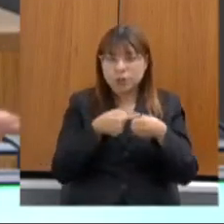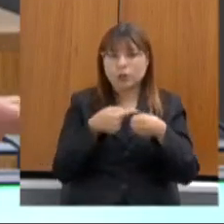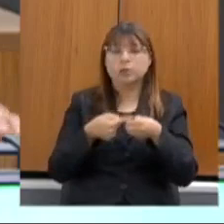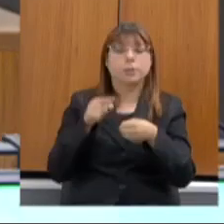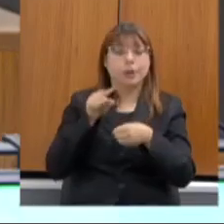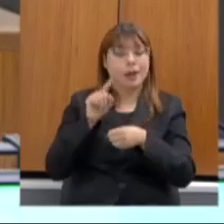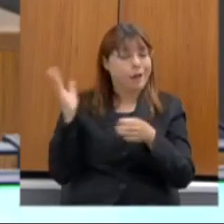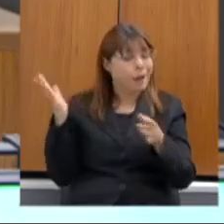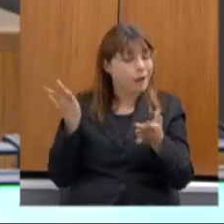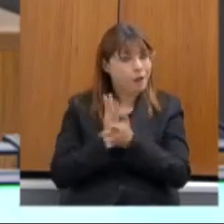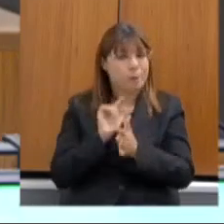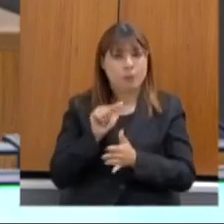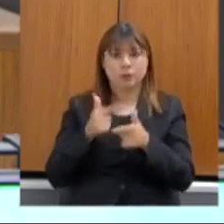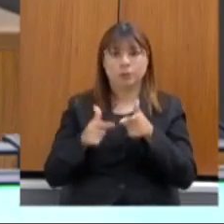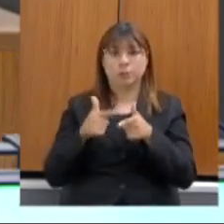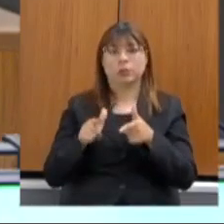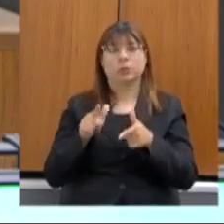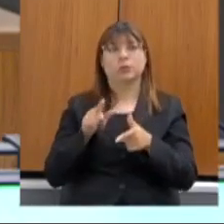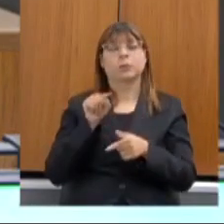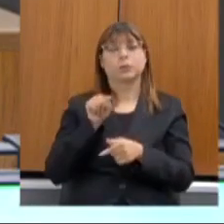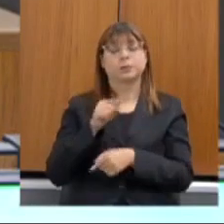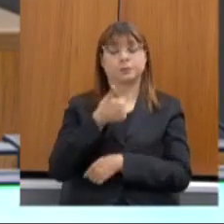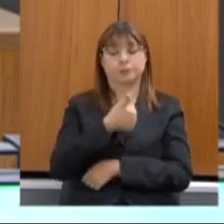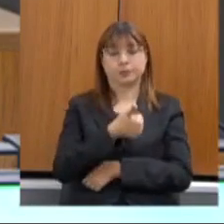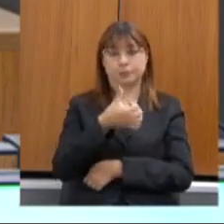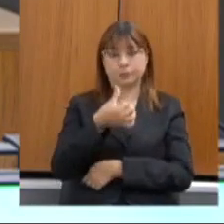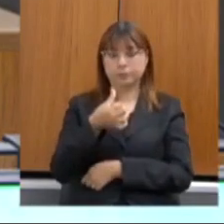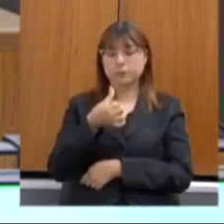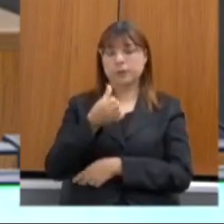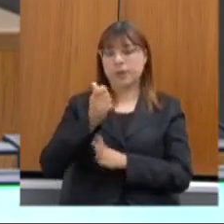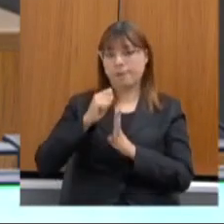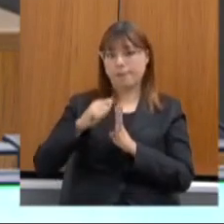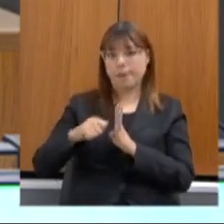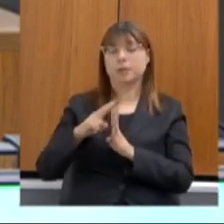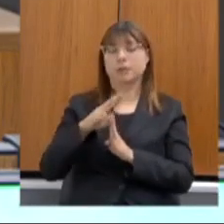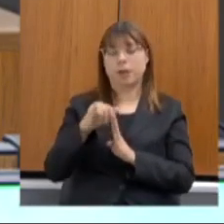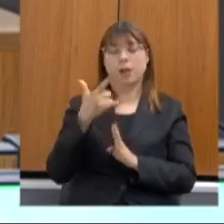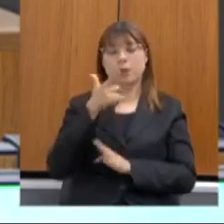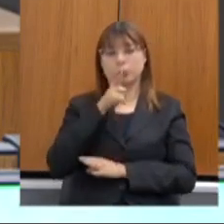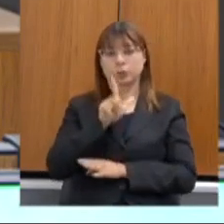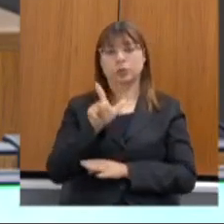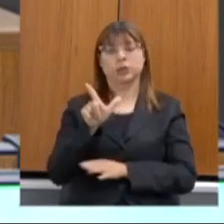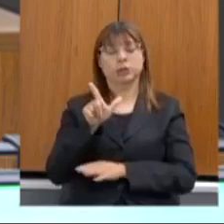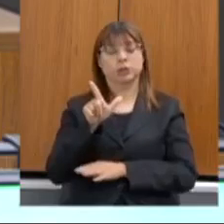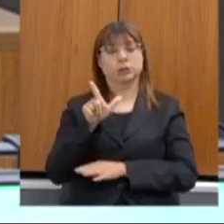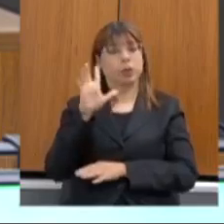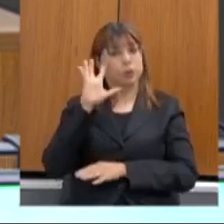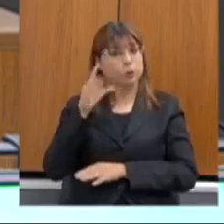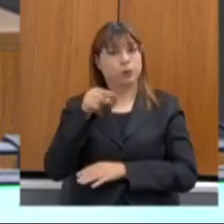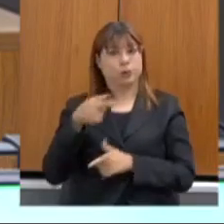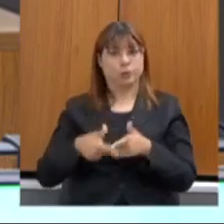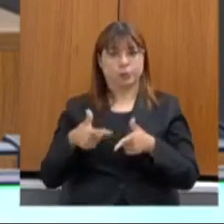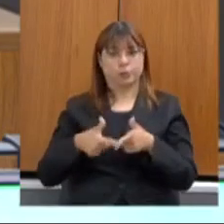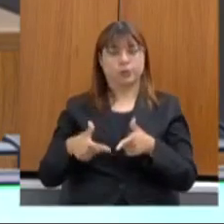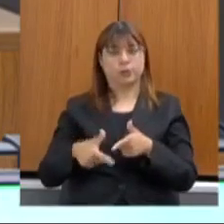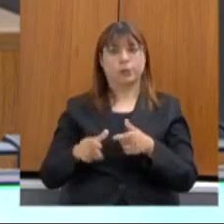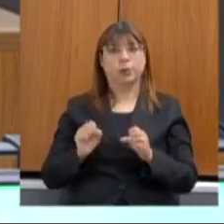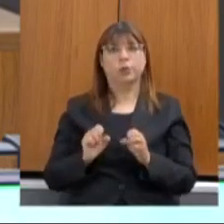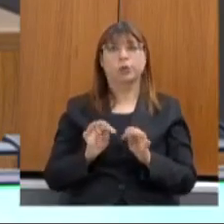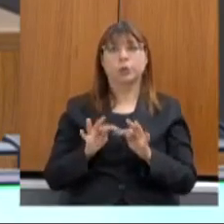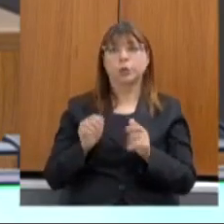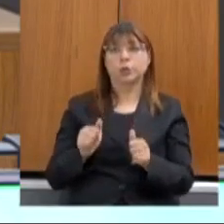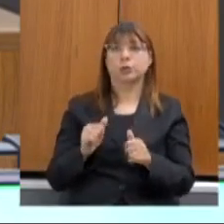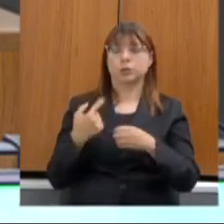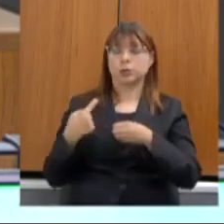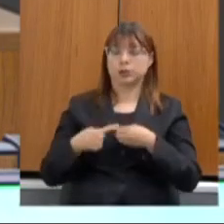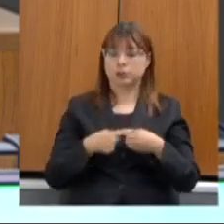nós vamos ter em 16 meses a O saneamento deste problema para que os municípios ali